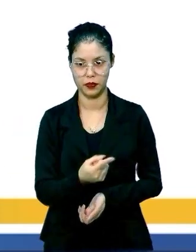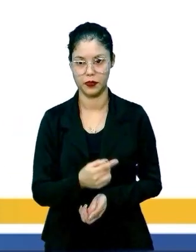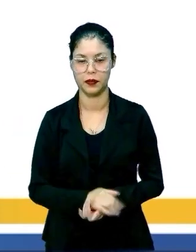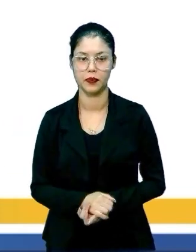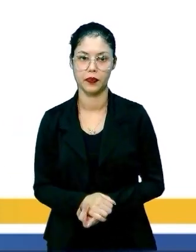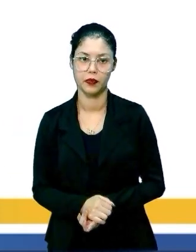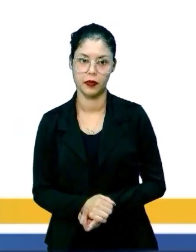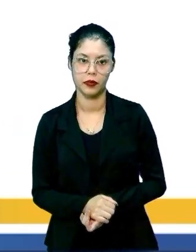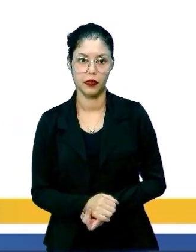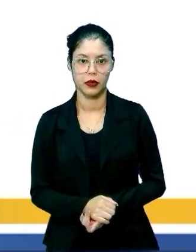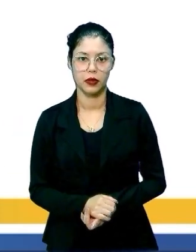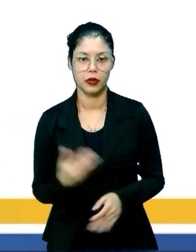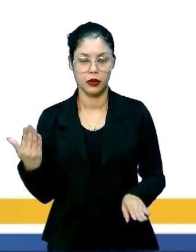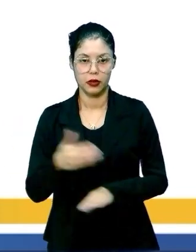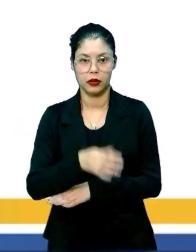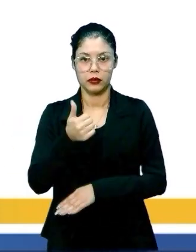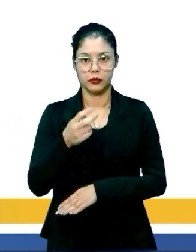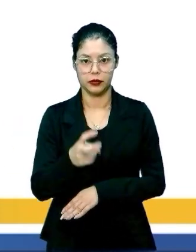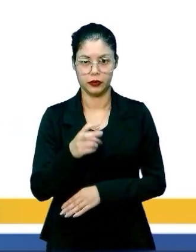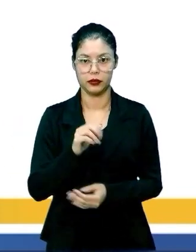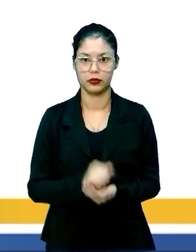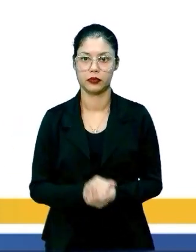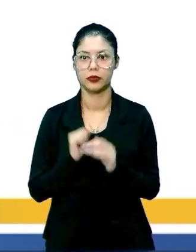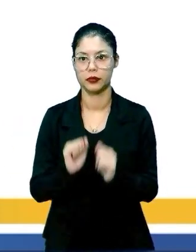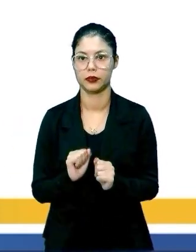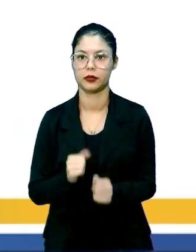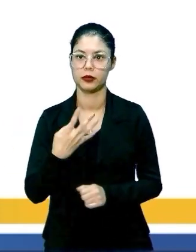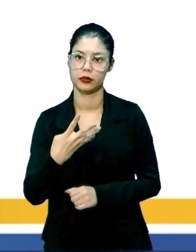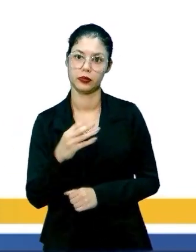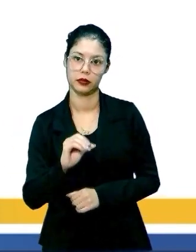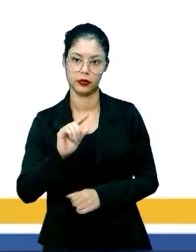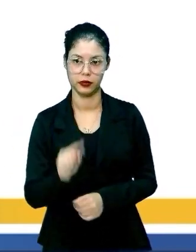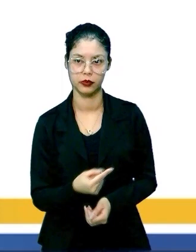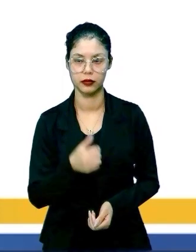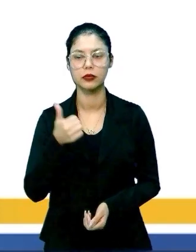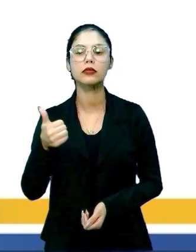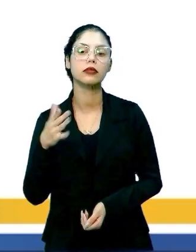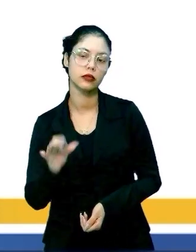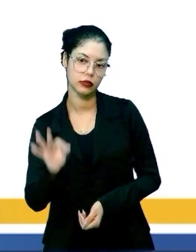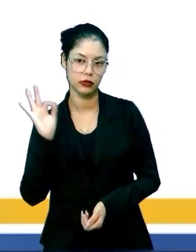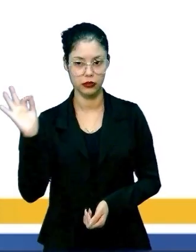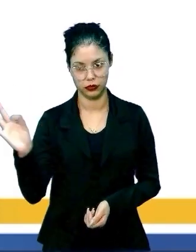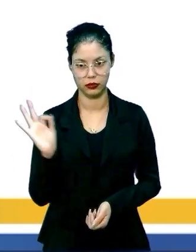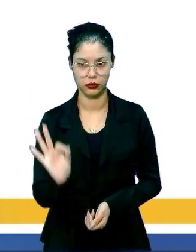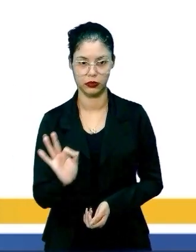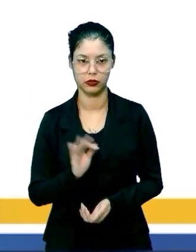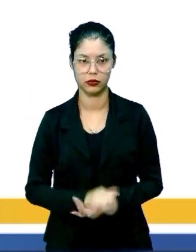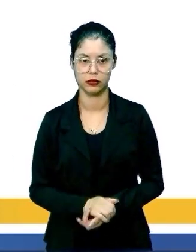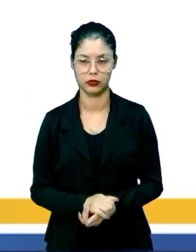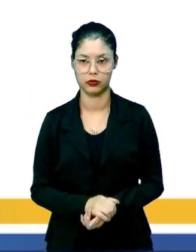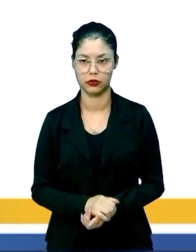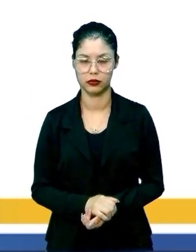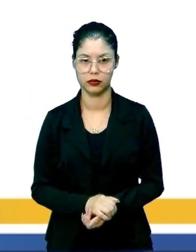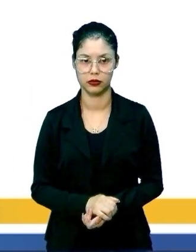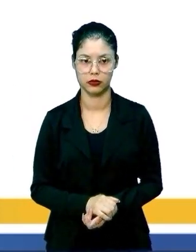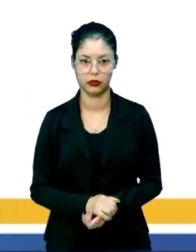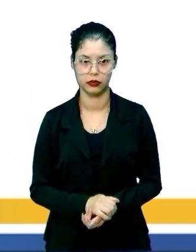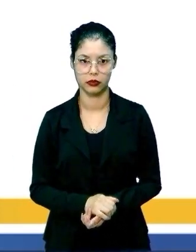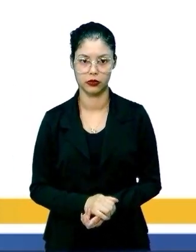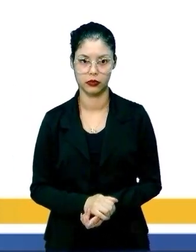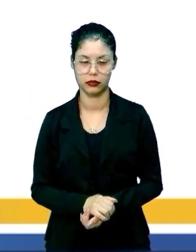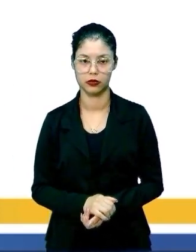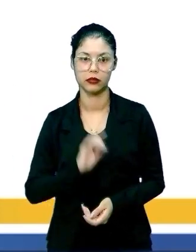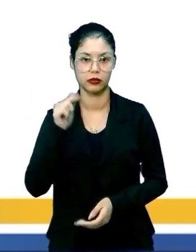39 mil. Com uma entrada de 15 mil, Arthur ele poderia aplicar 40 mil, a taxa de 10% ao